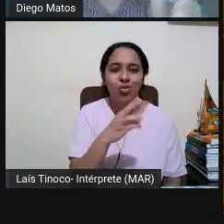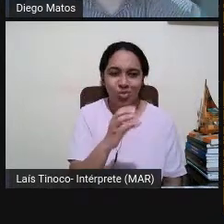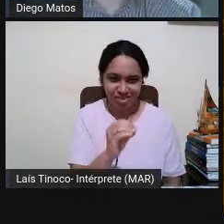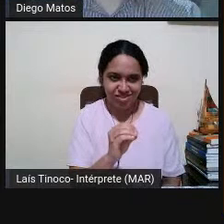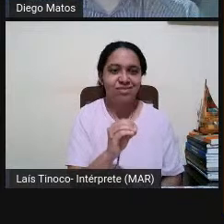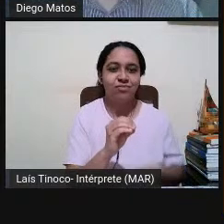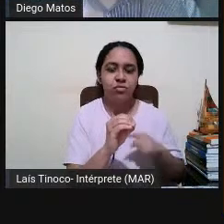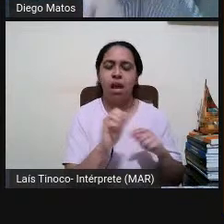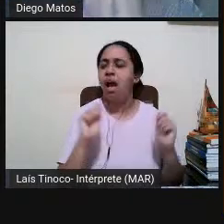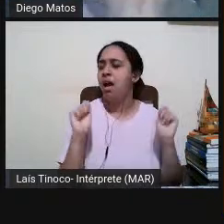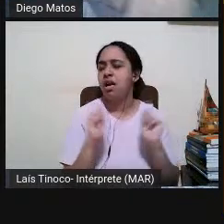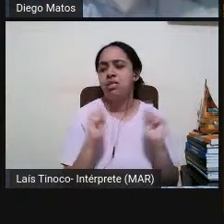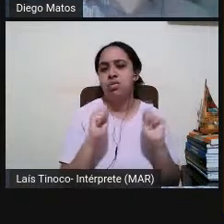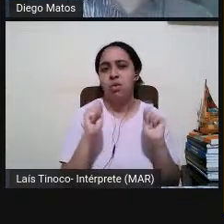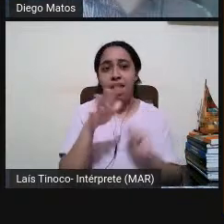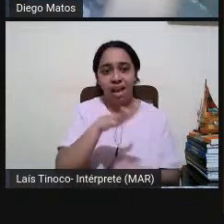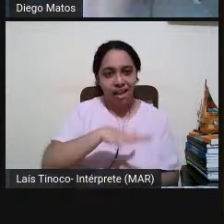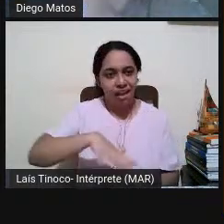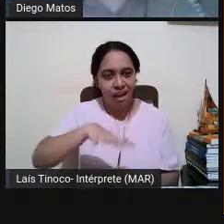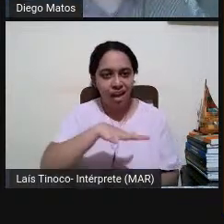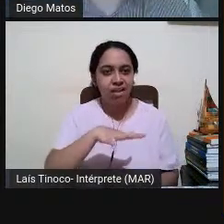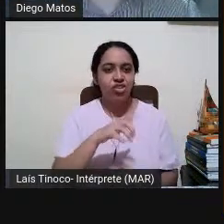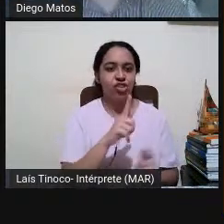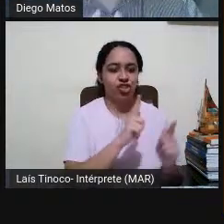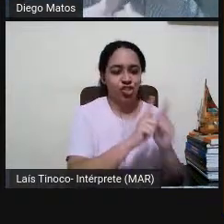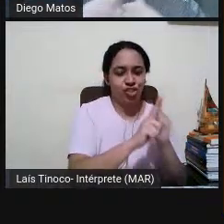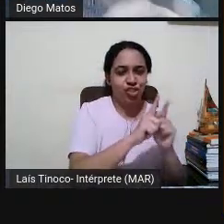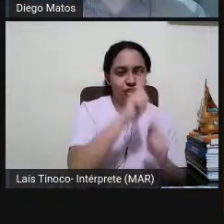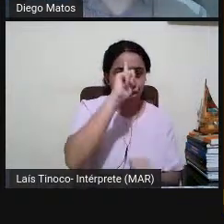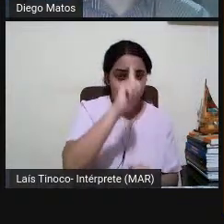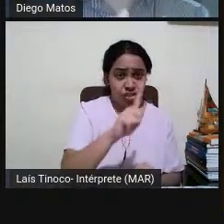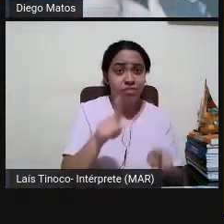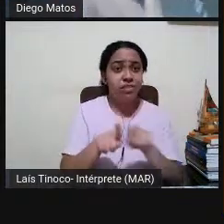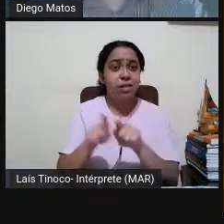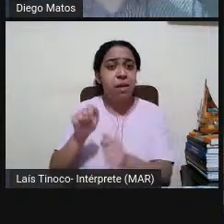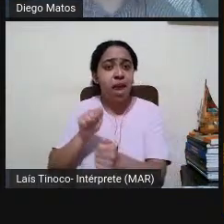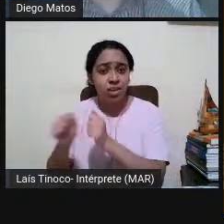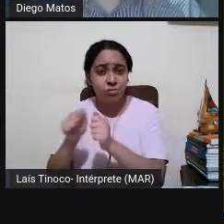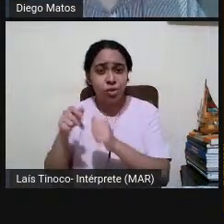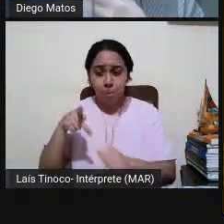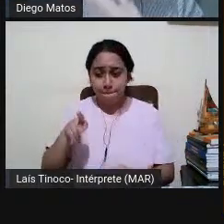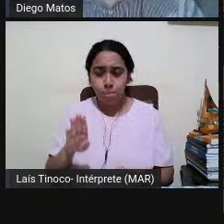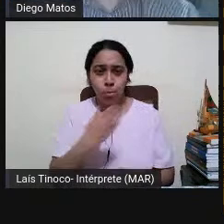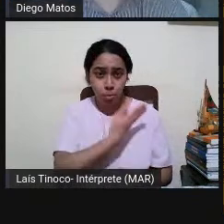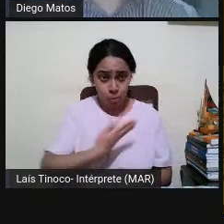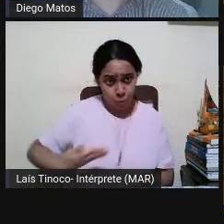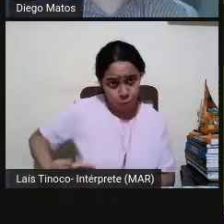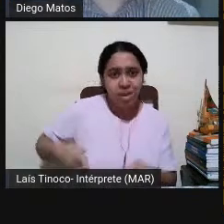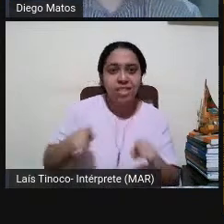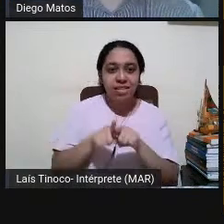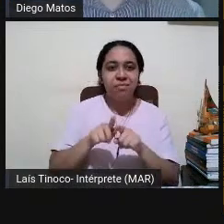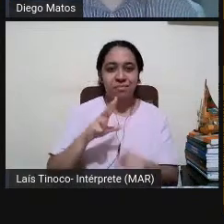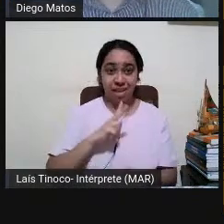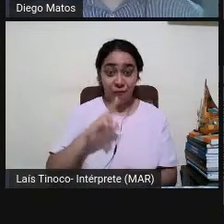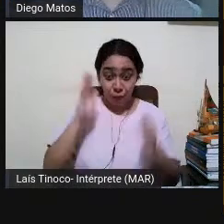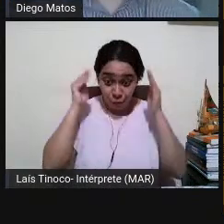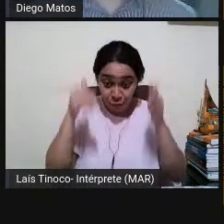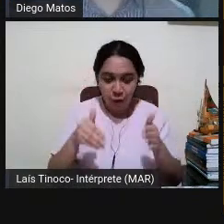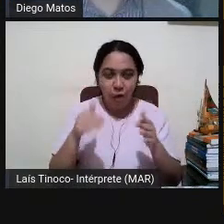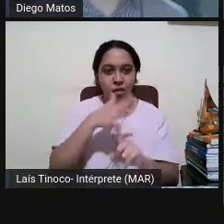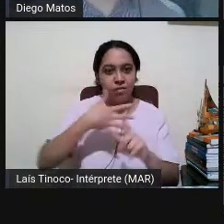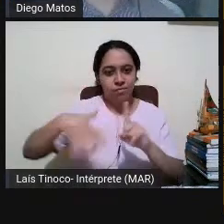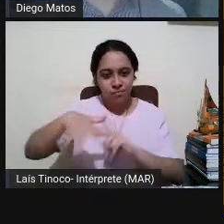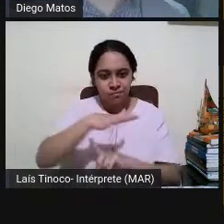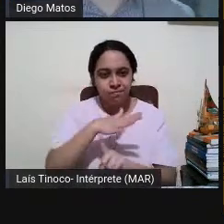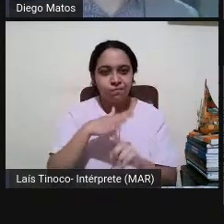adoro esse campo tanto da gestão quanto da administração pública e privada na área ambiental tá